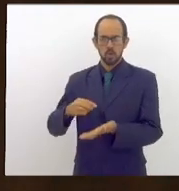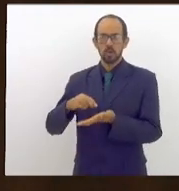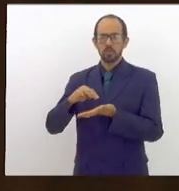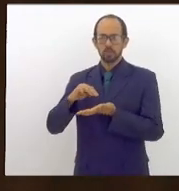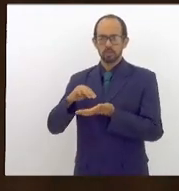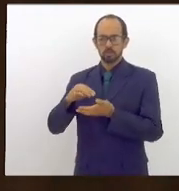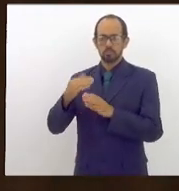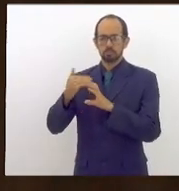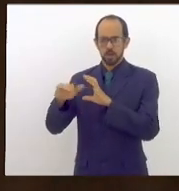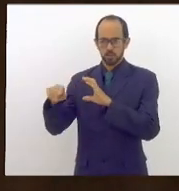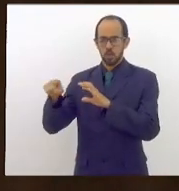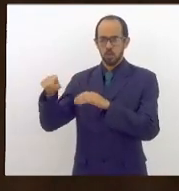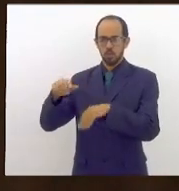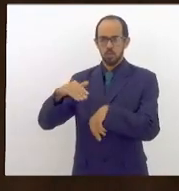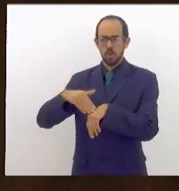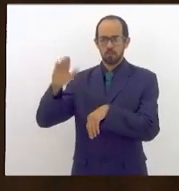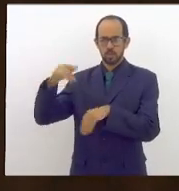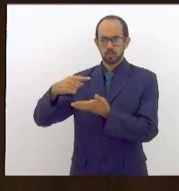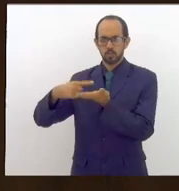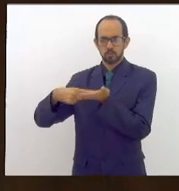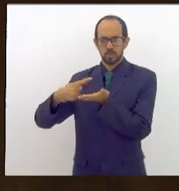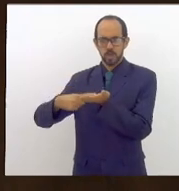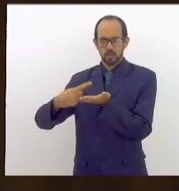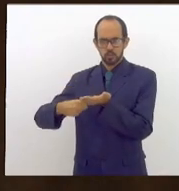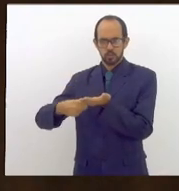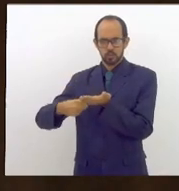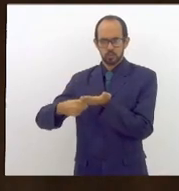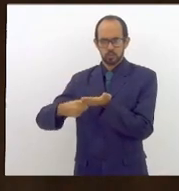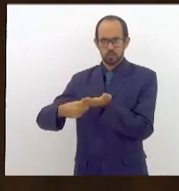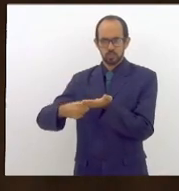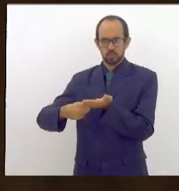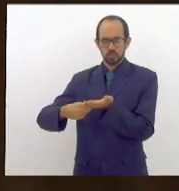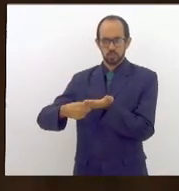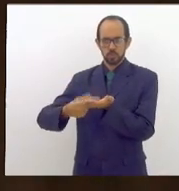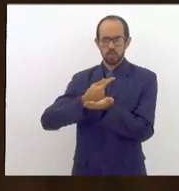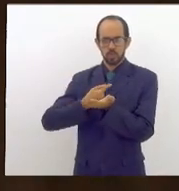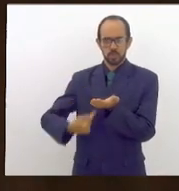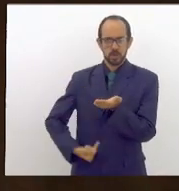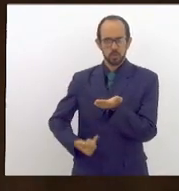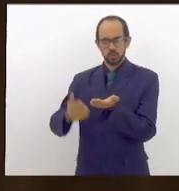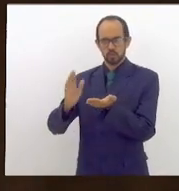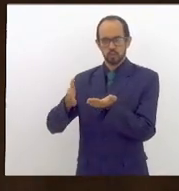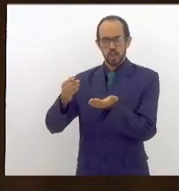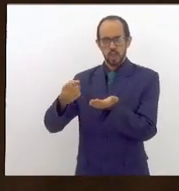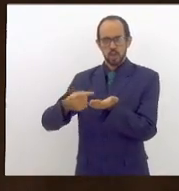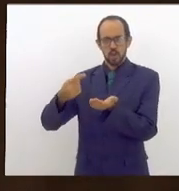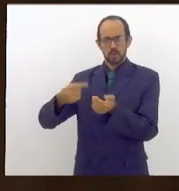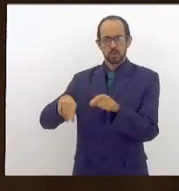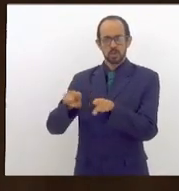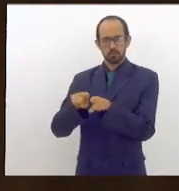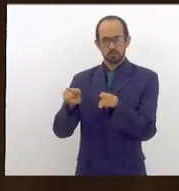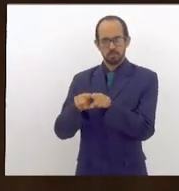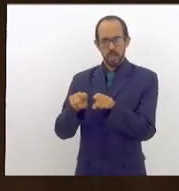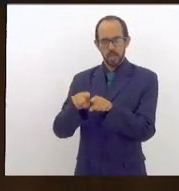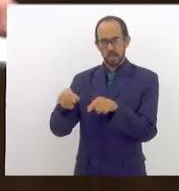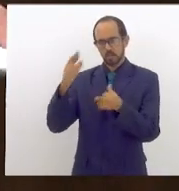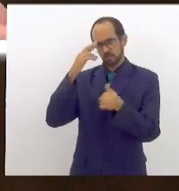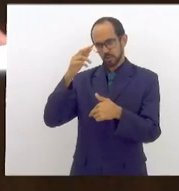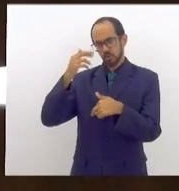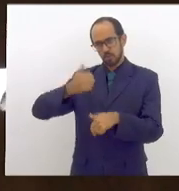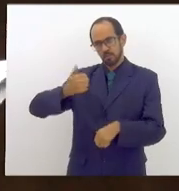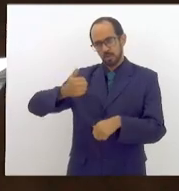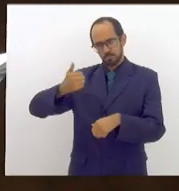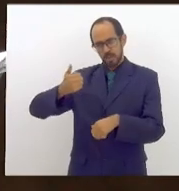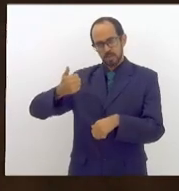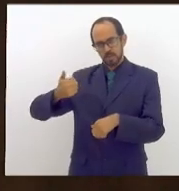que tinha sido combinado o governador já cumpriu a primeira a primeira